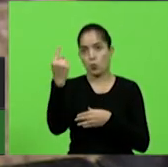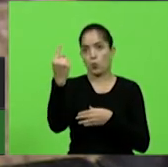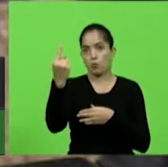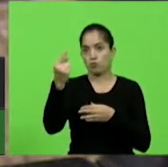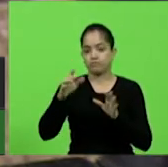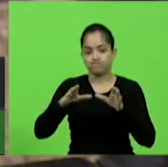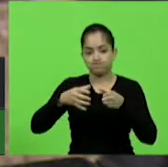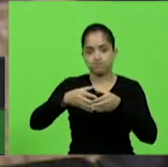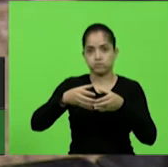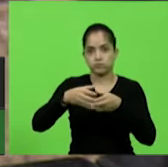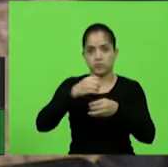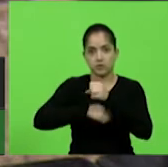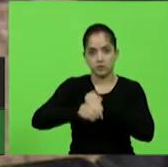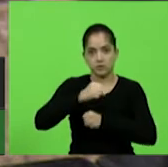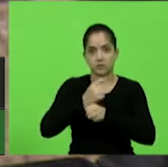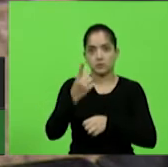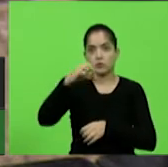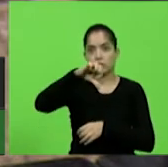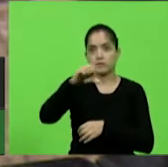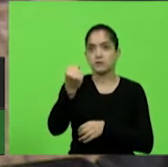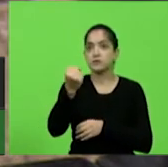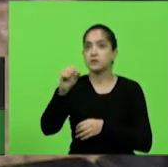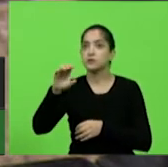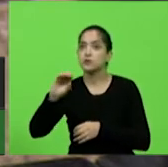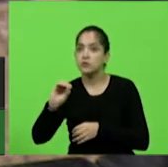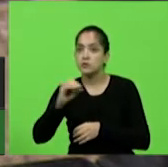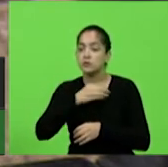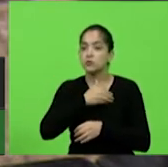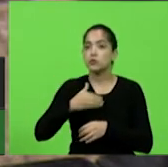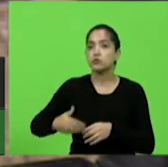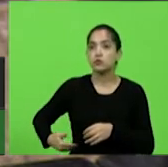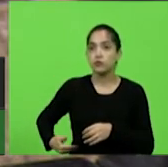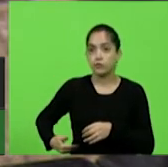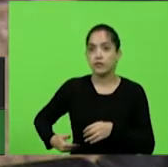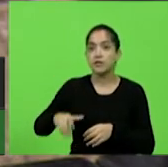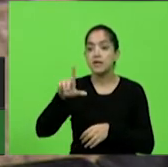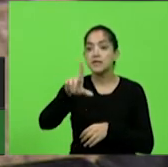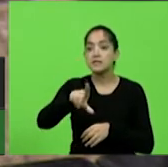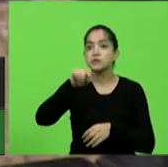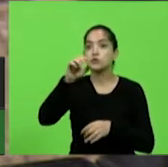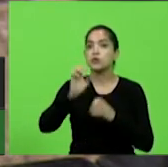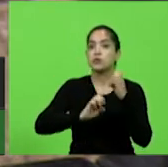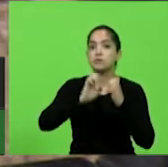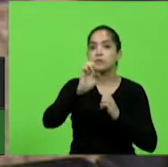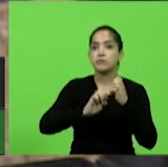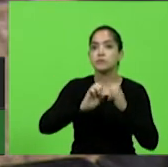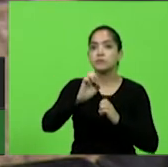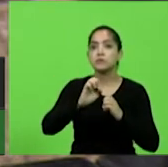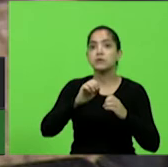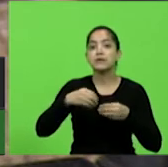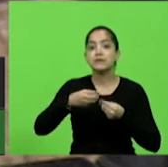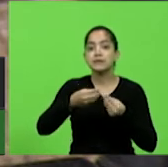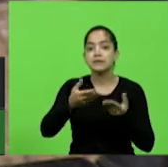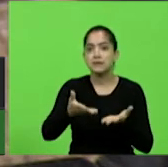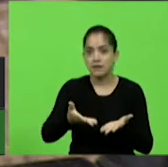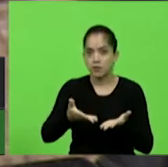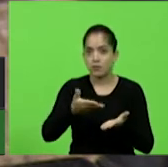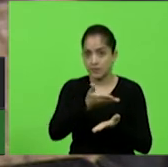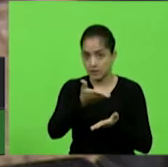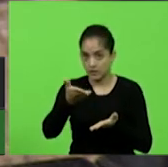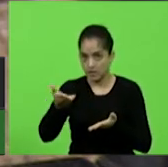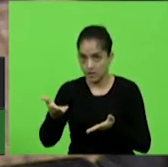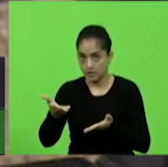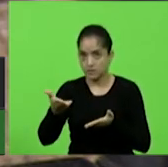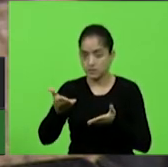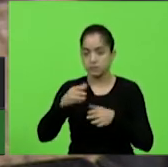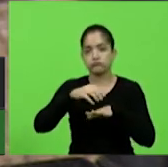em 1980, quando o governo literalmente escolheu empresas e deu autorizações para que essas empresas